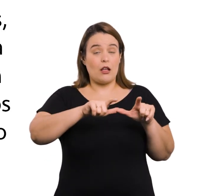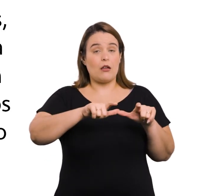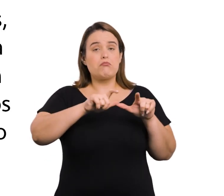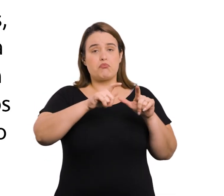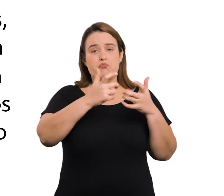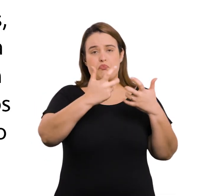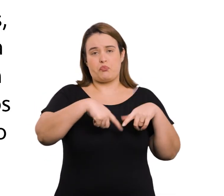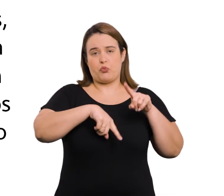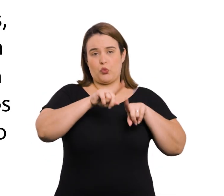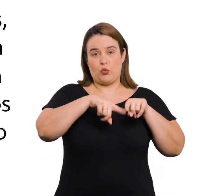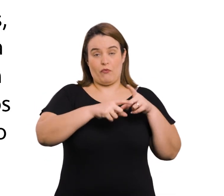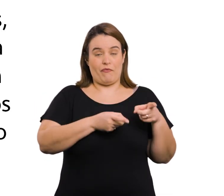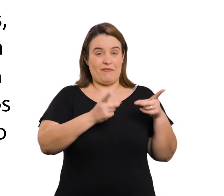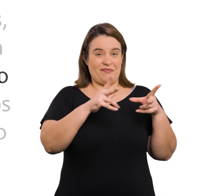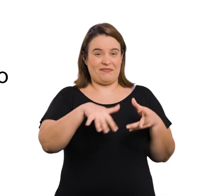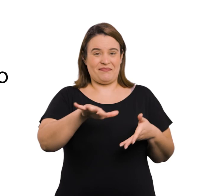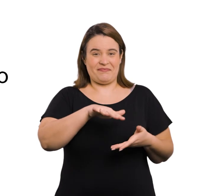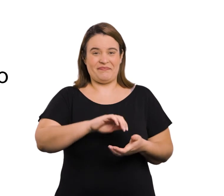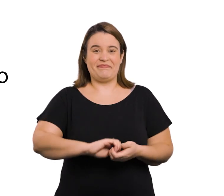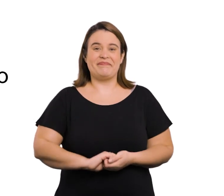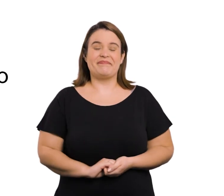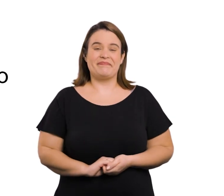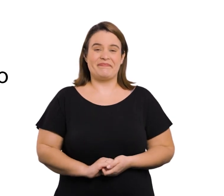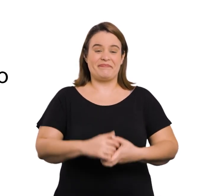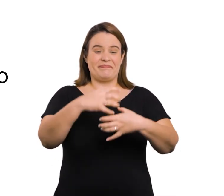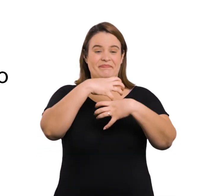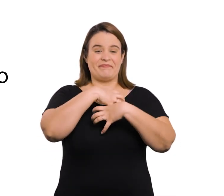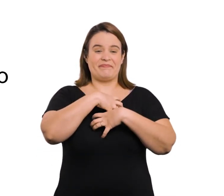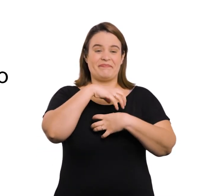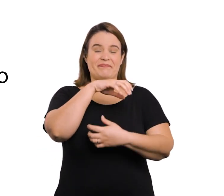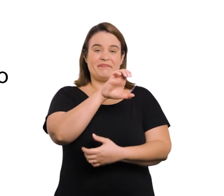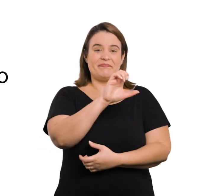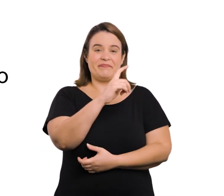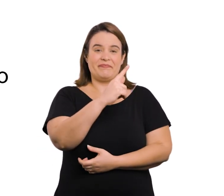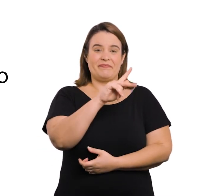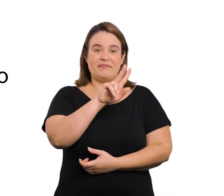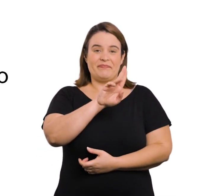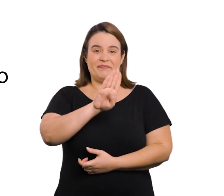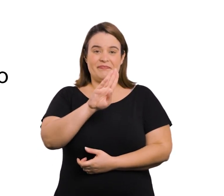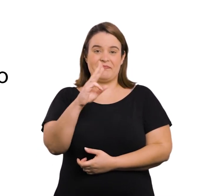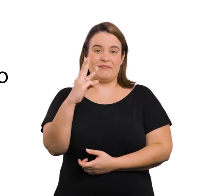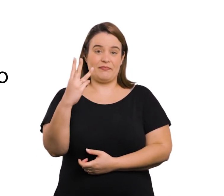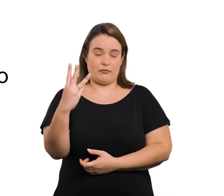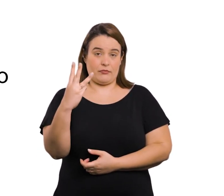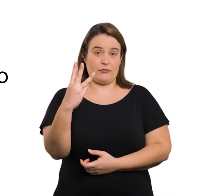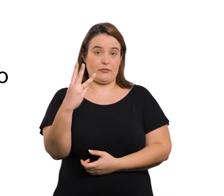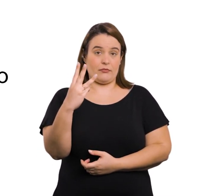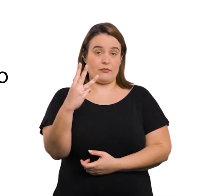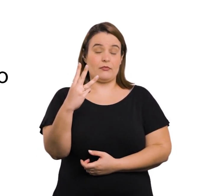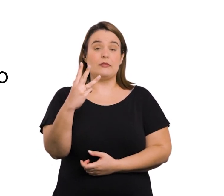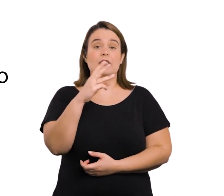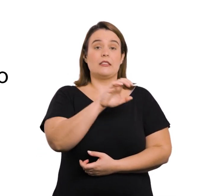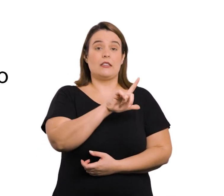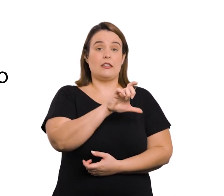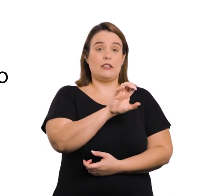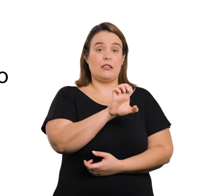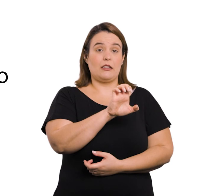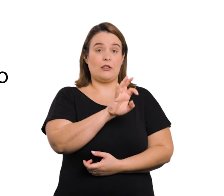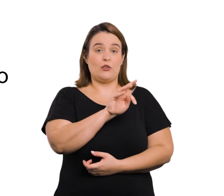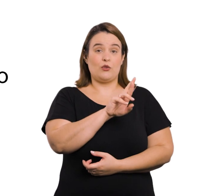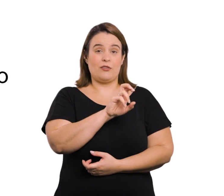portáteis disponíveis no mercado. Formato EPUB 3. EPUB vem da abreviação